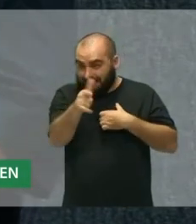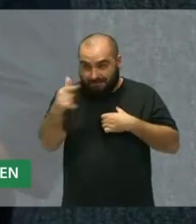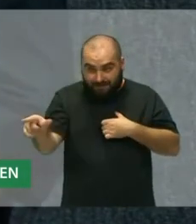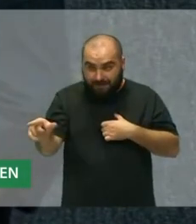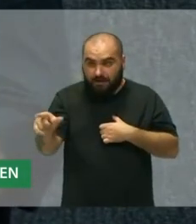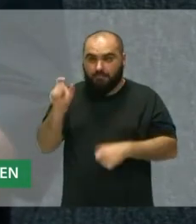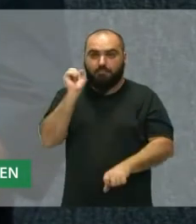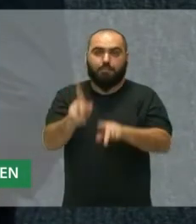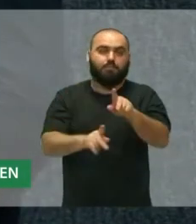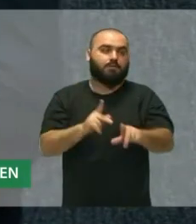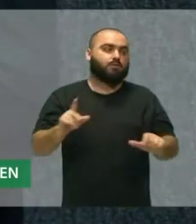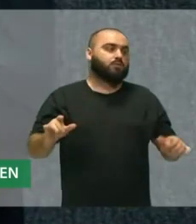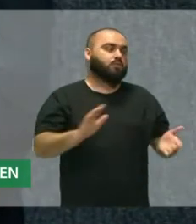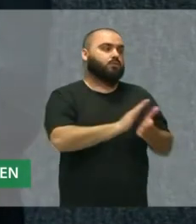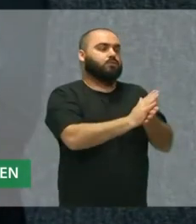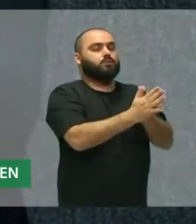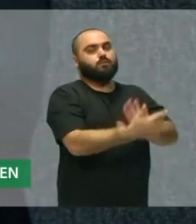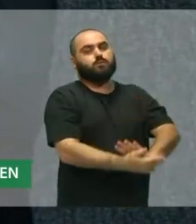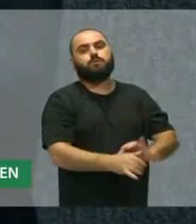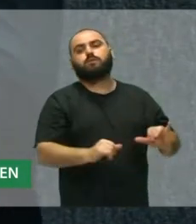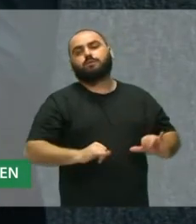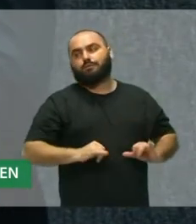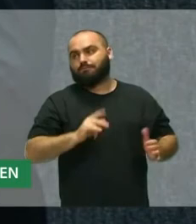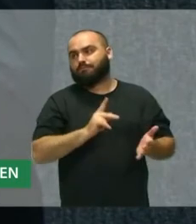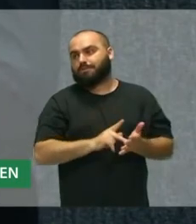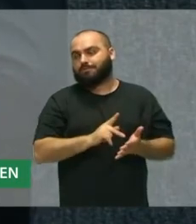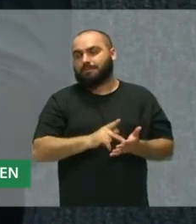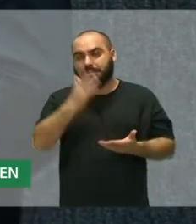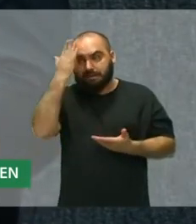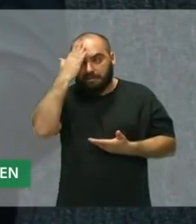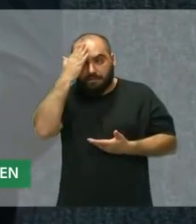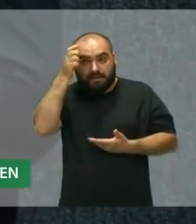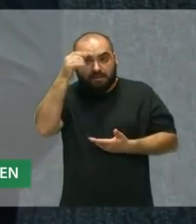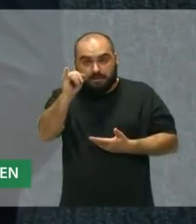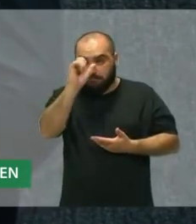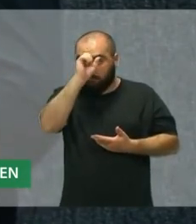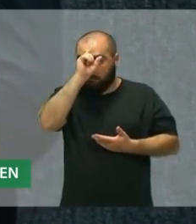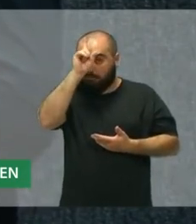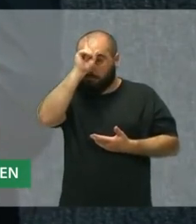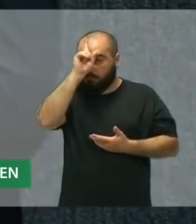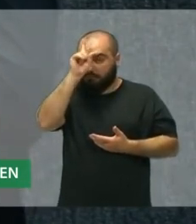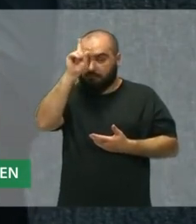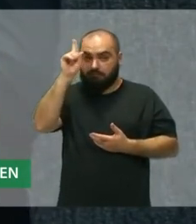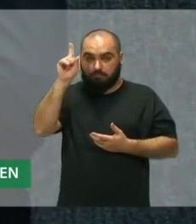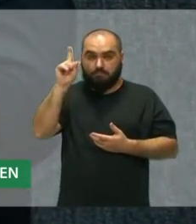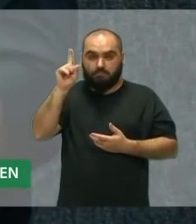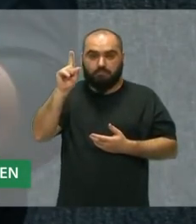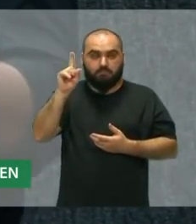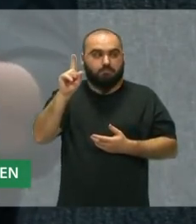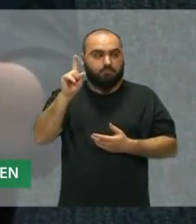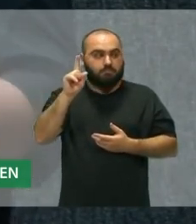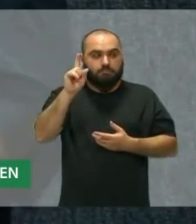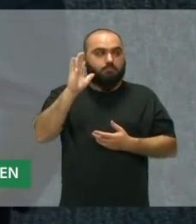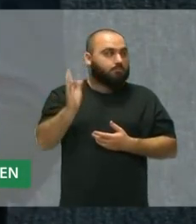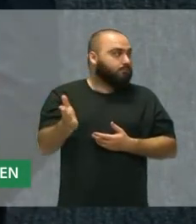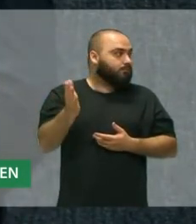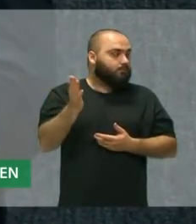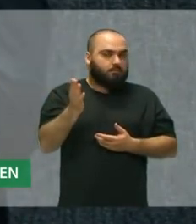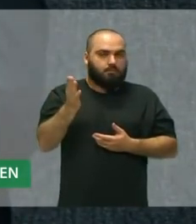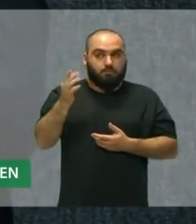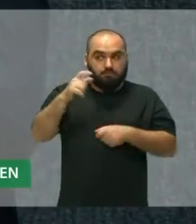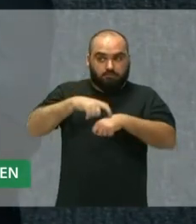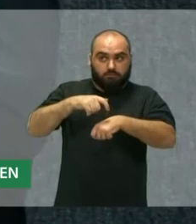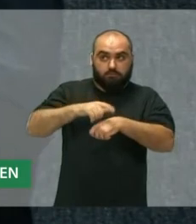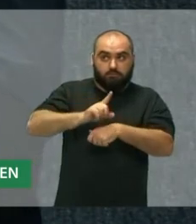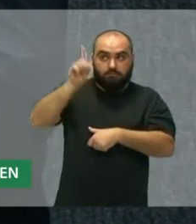não é nada, né? Eu queria saber se o Marieta está se programando para a hora que for aprovado lá,